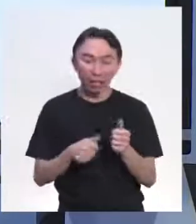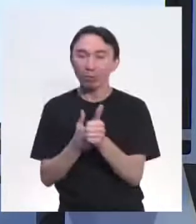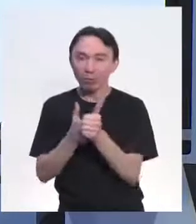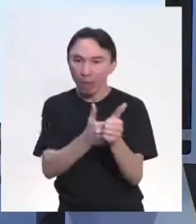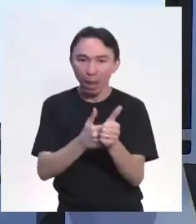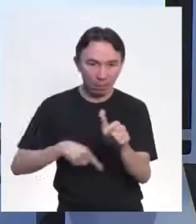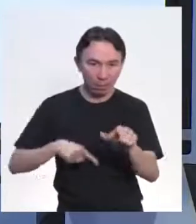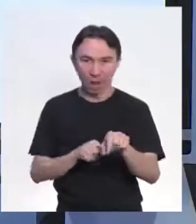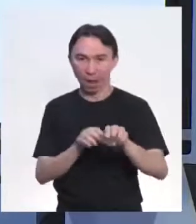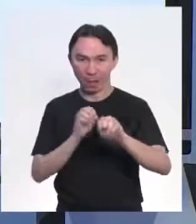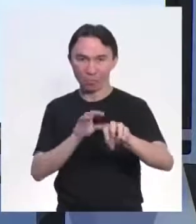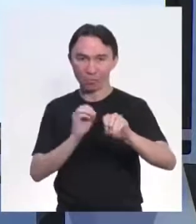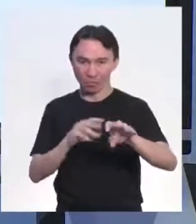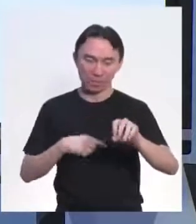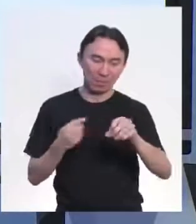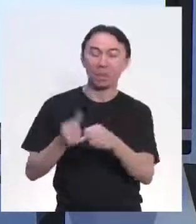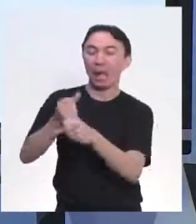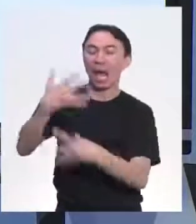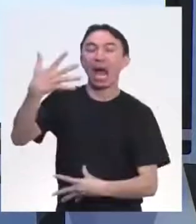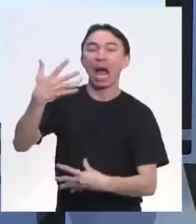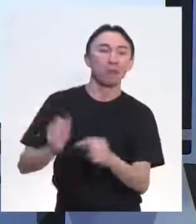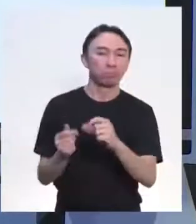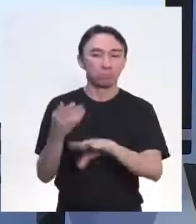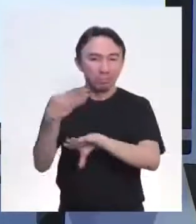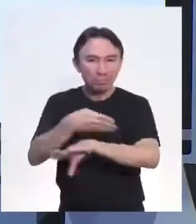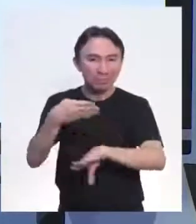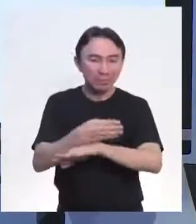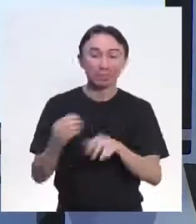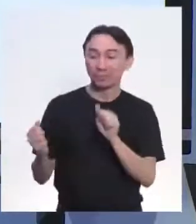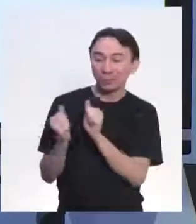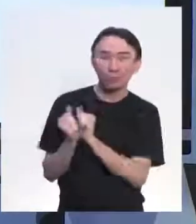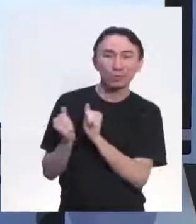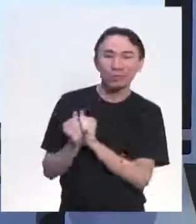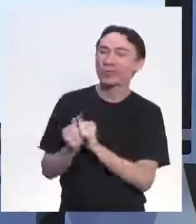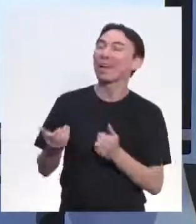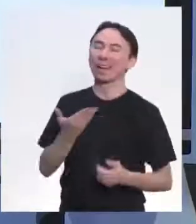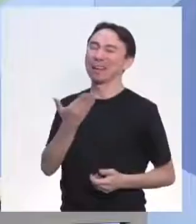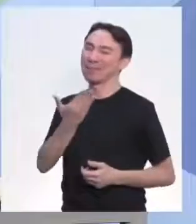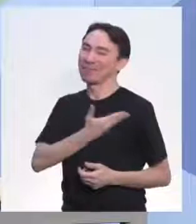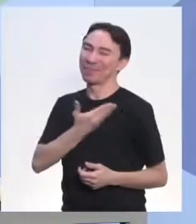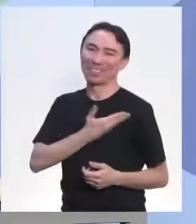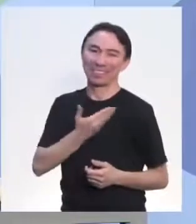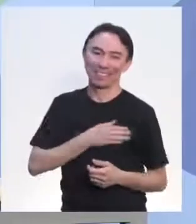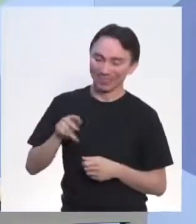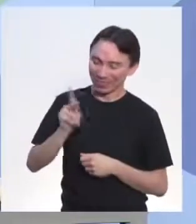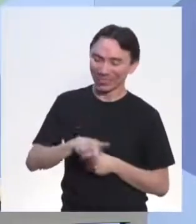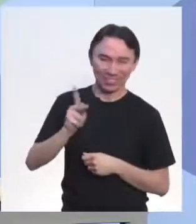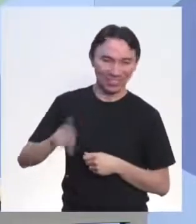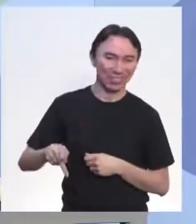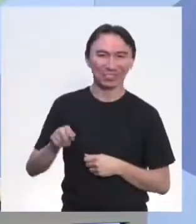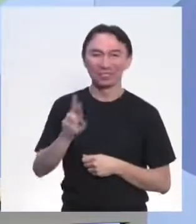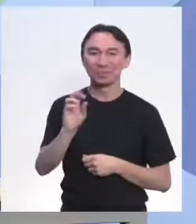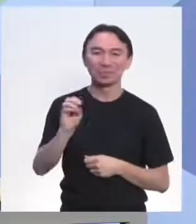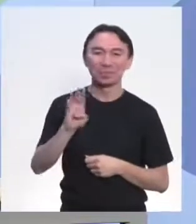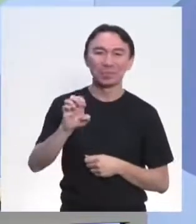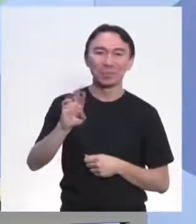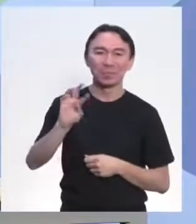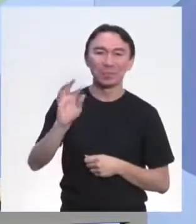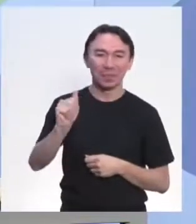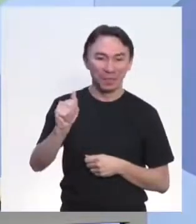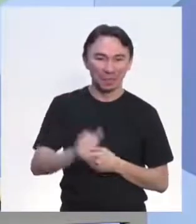chat, porque hoje, quem está aqui comigo? A minha amiga professora Roberta. Oi, Pro, tudo bem? Oi, professora Inês, tudo bem? Sejam